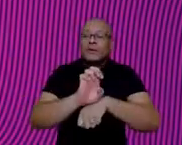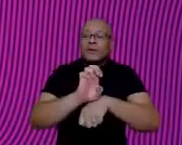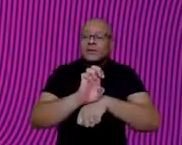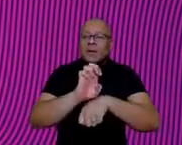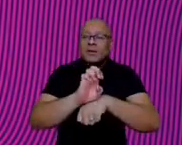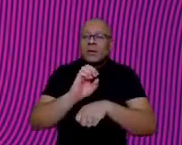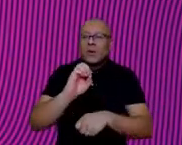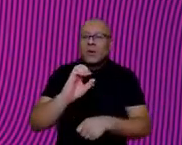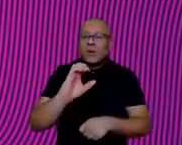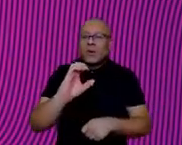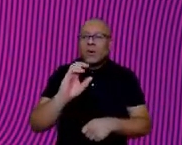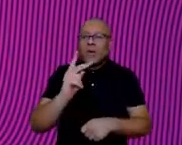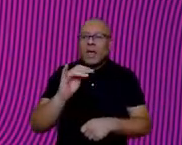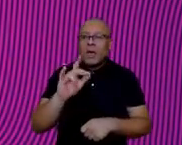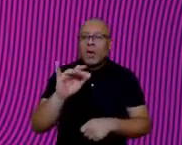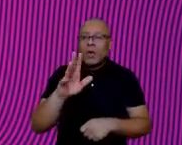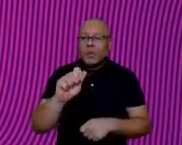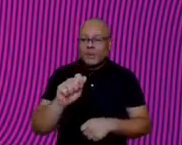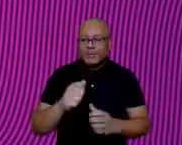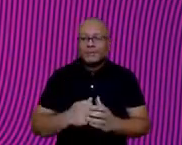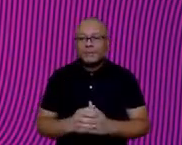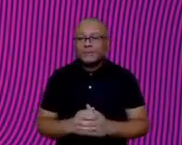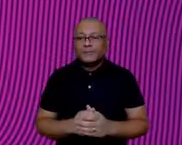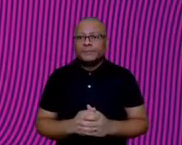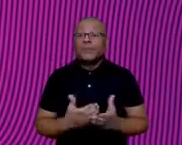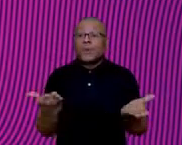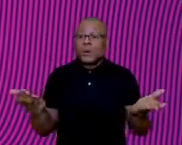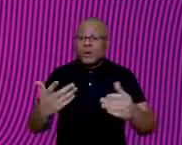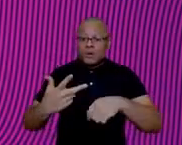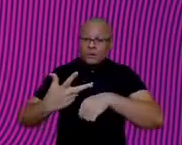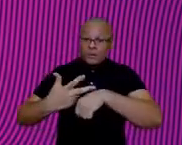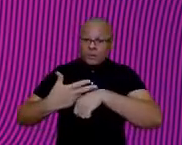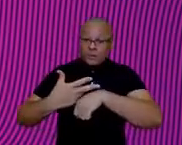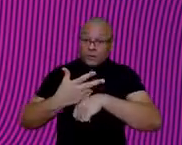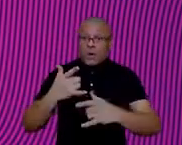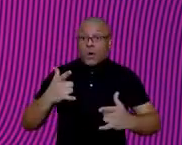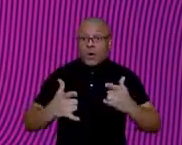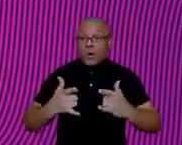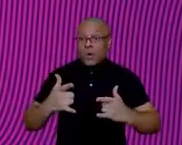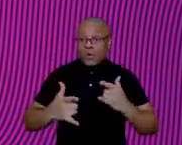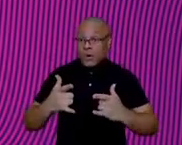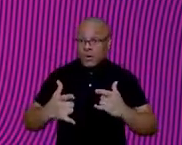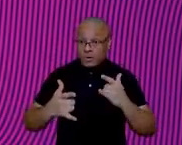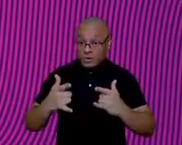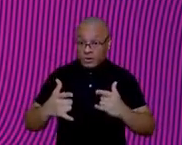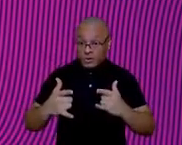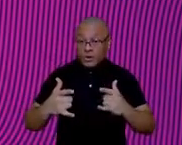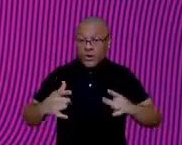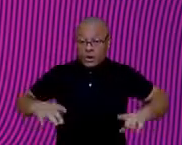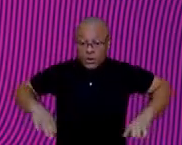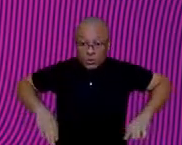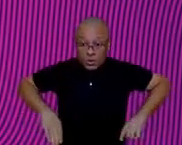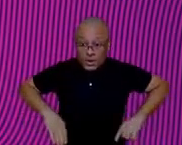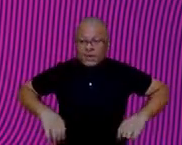Ele irá falar sobre a cirurgia robótica no quadril e no joelho.